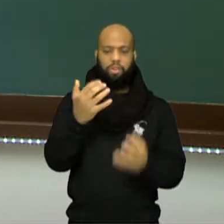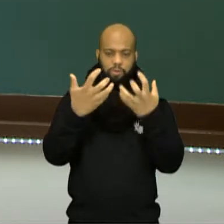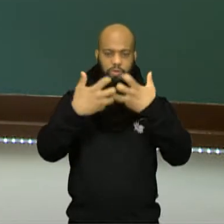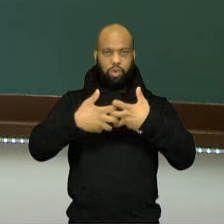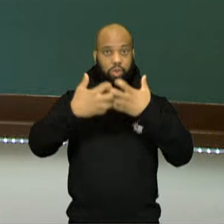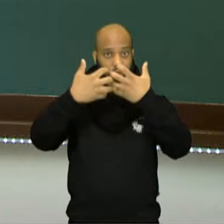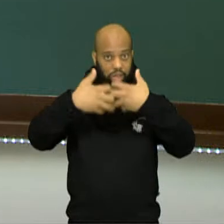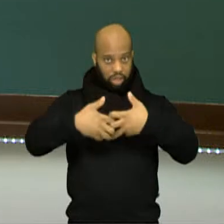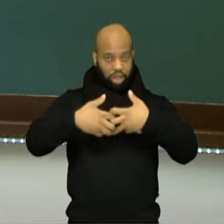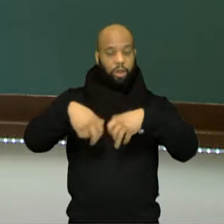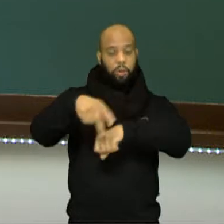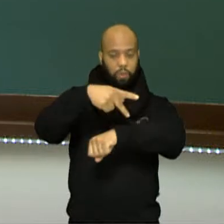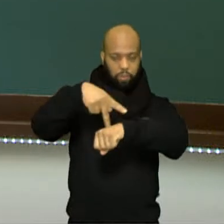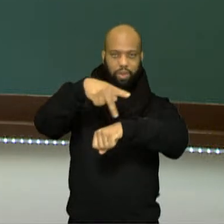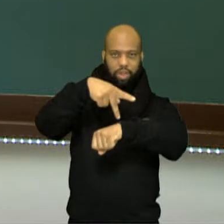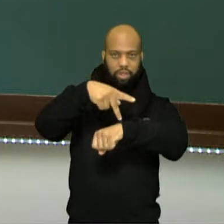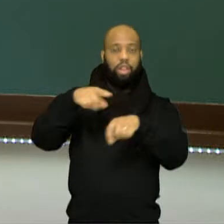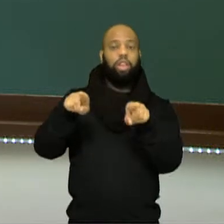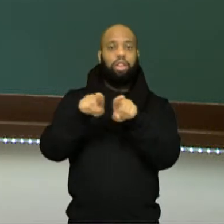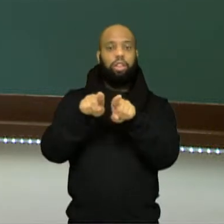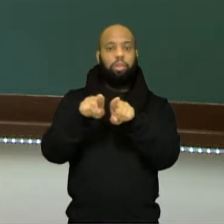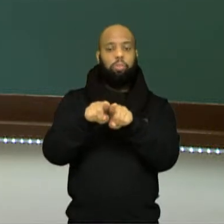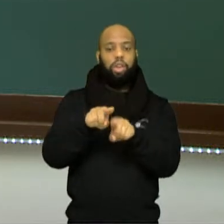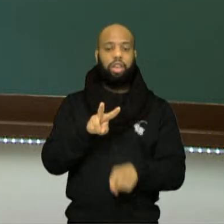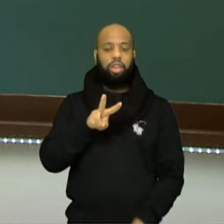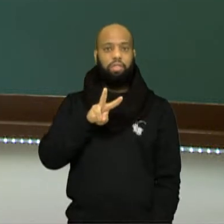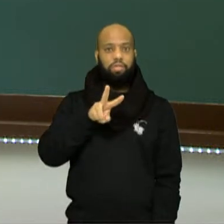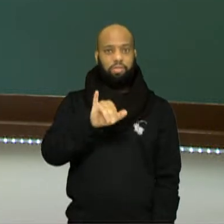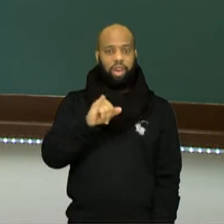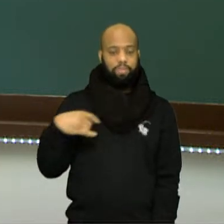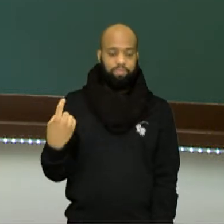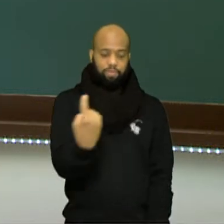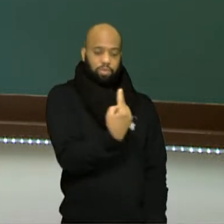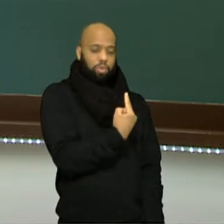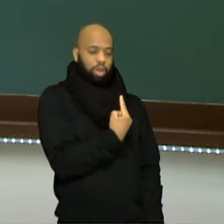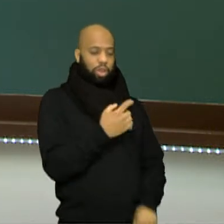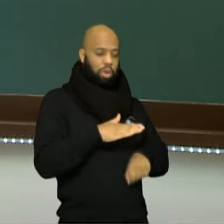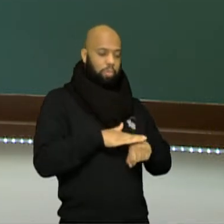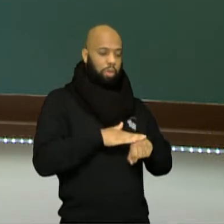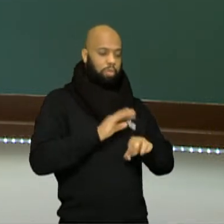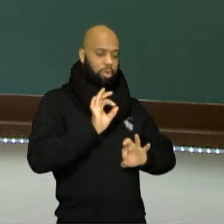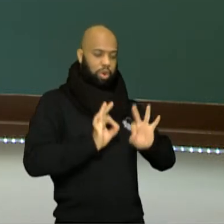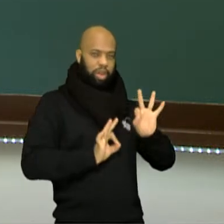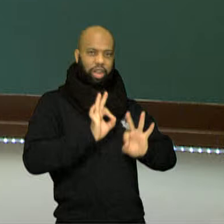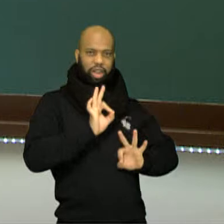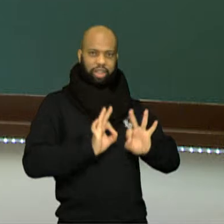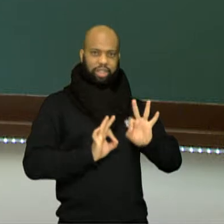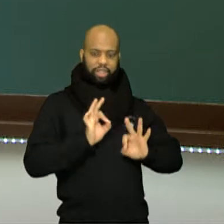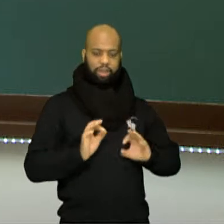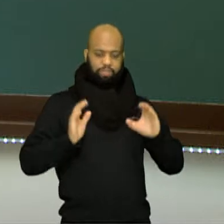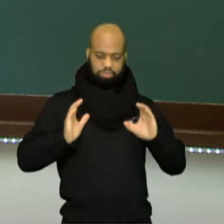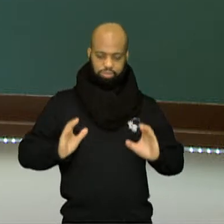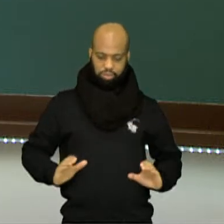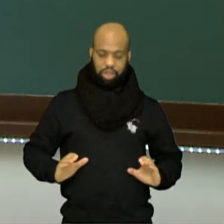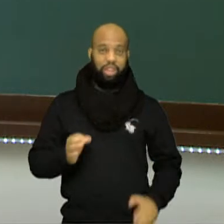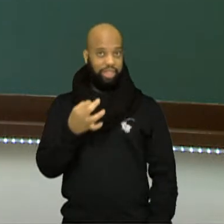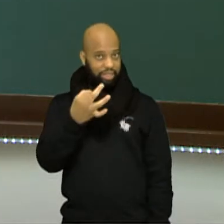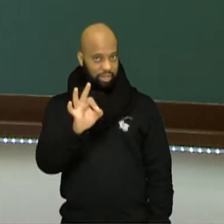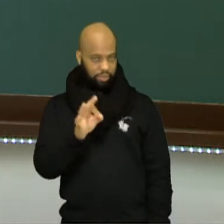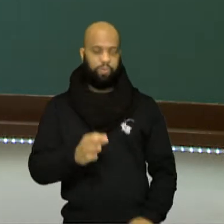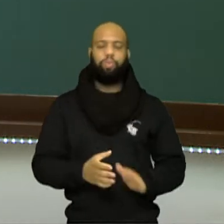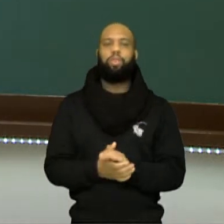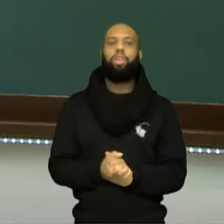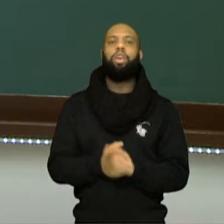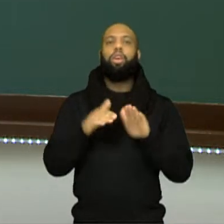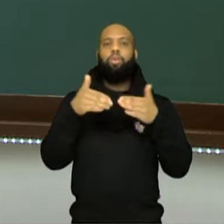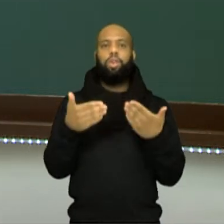do nosso país e também para a nossa organização enquanto cidadãos, certo?